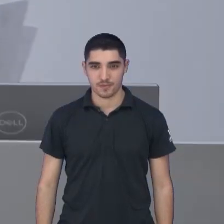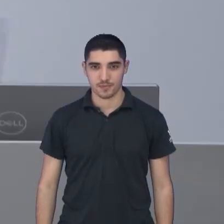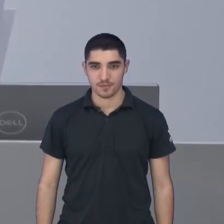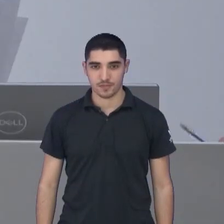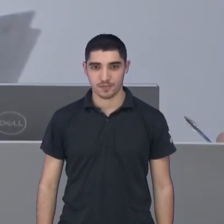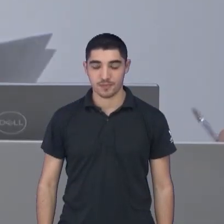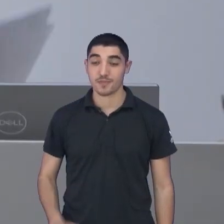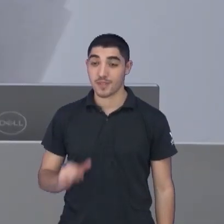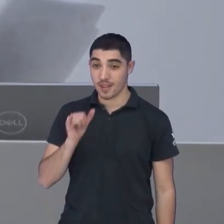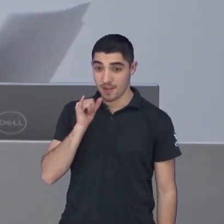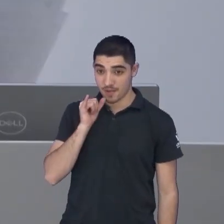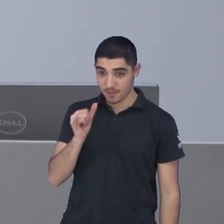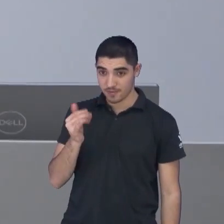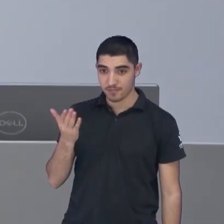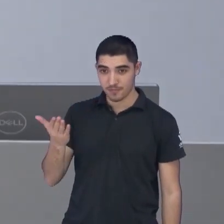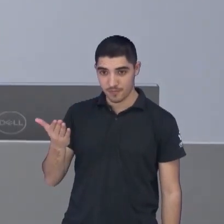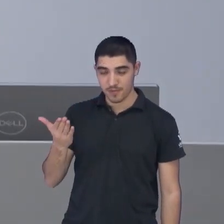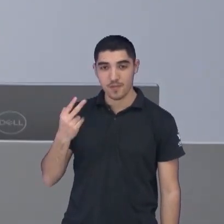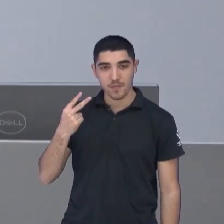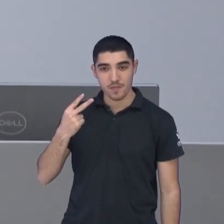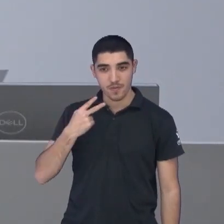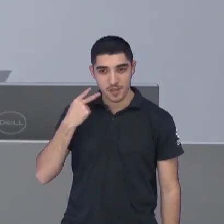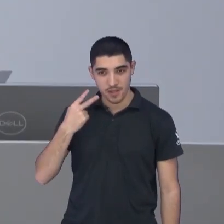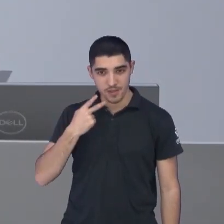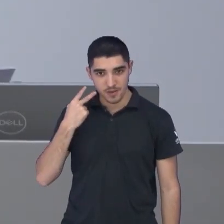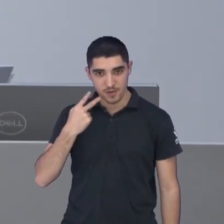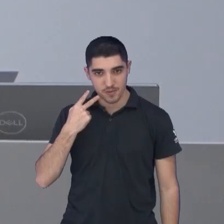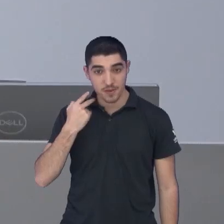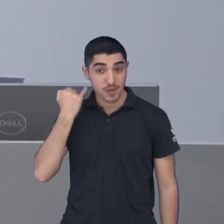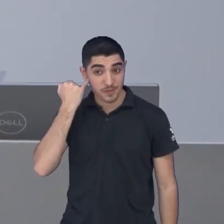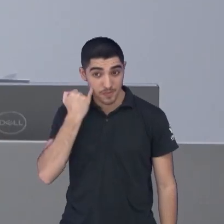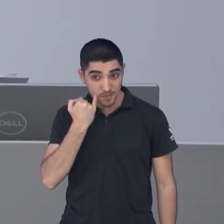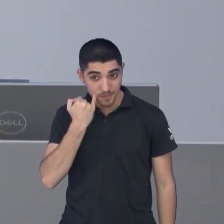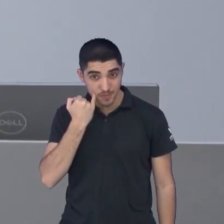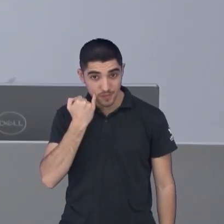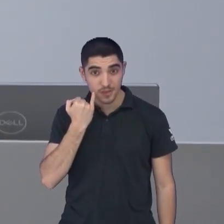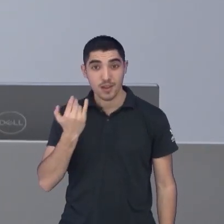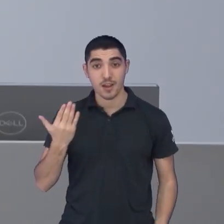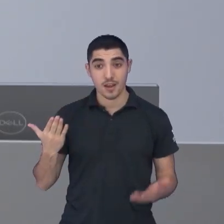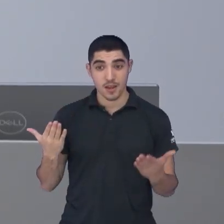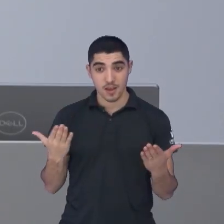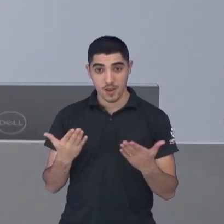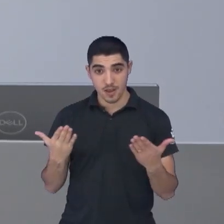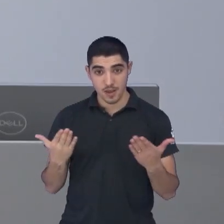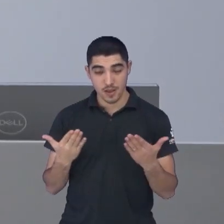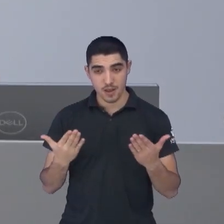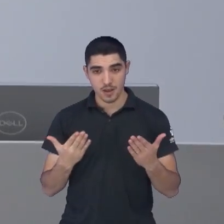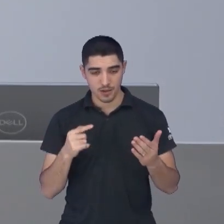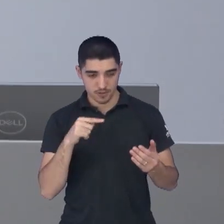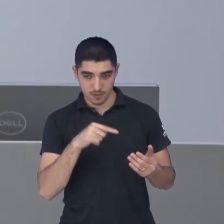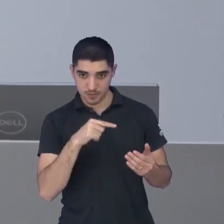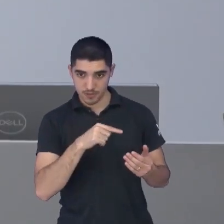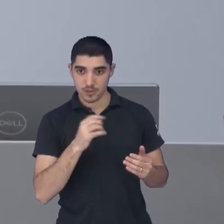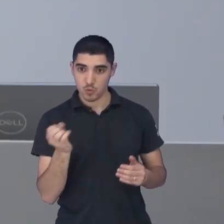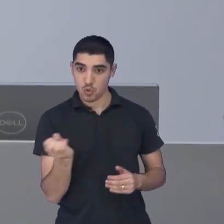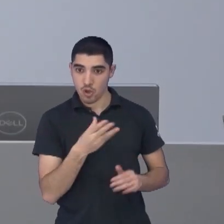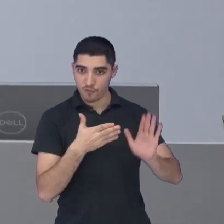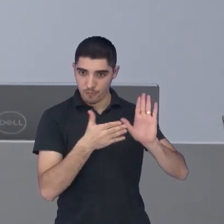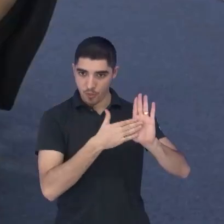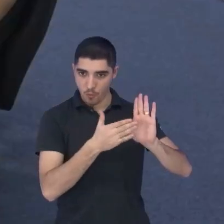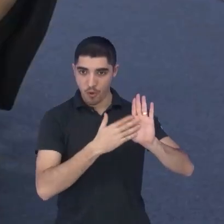Convoco o secretário vereador José Luiz Nunes para fazer a leitura das novas